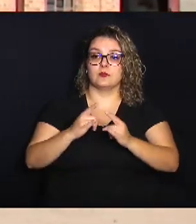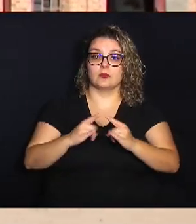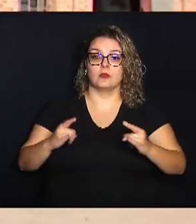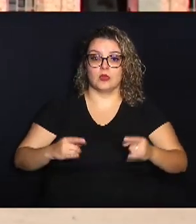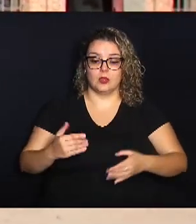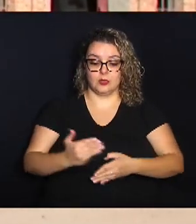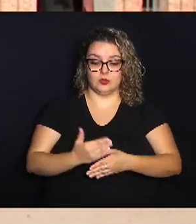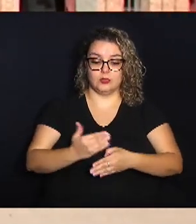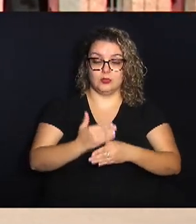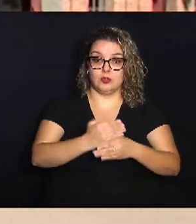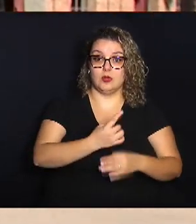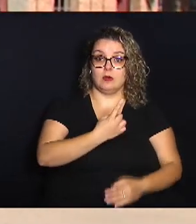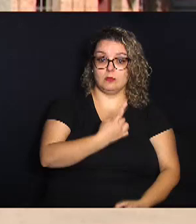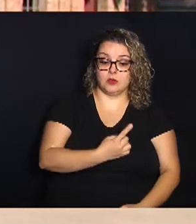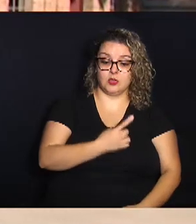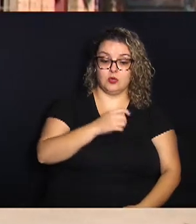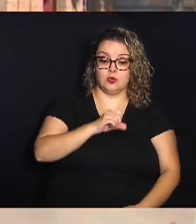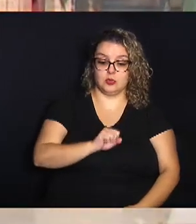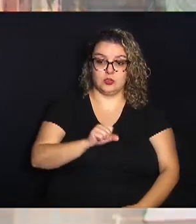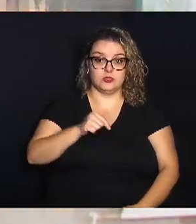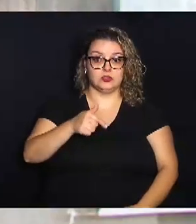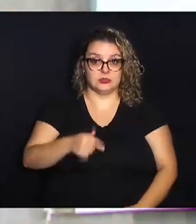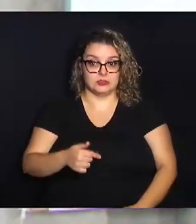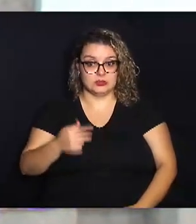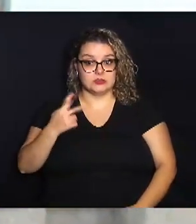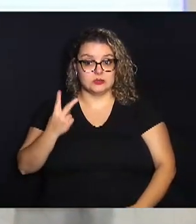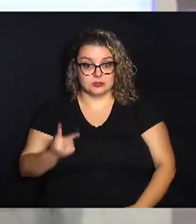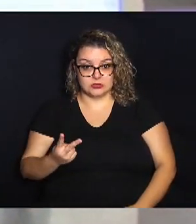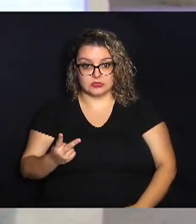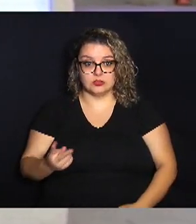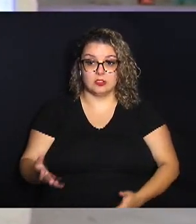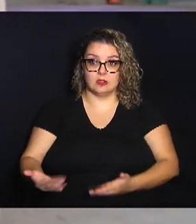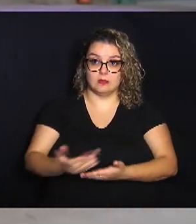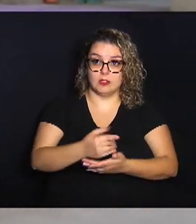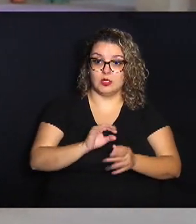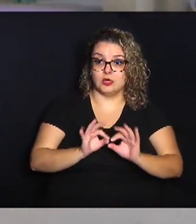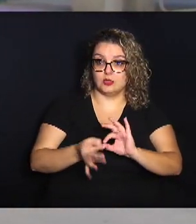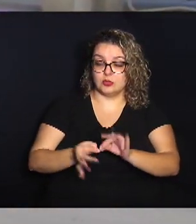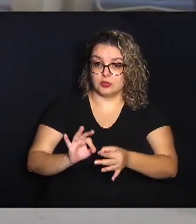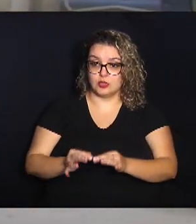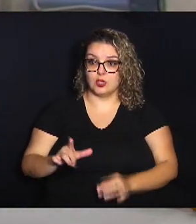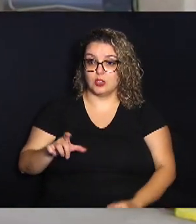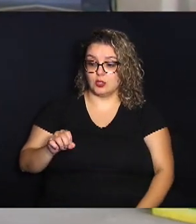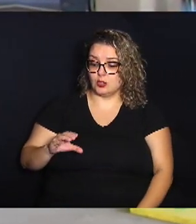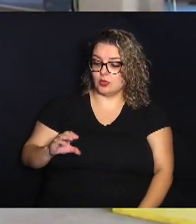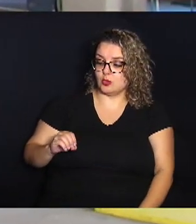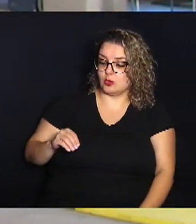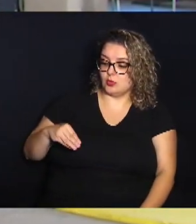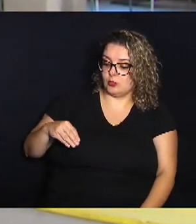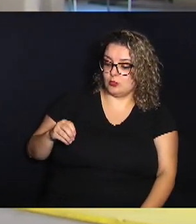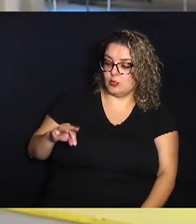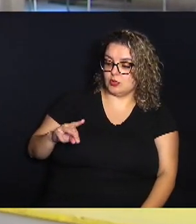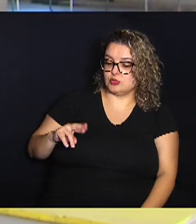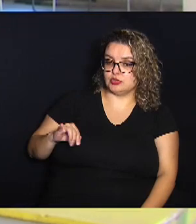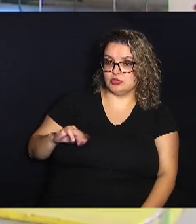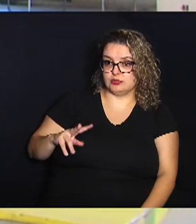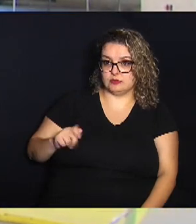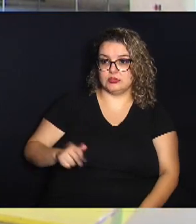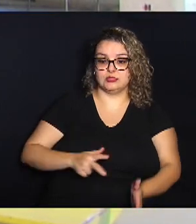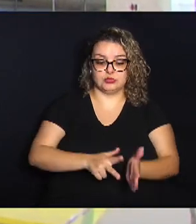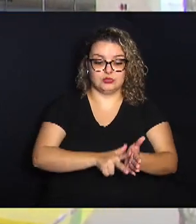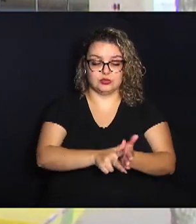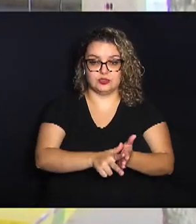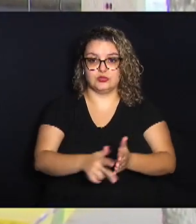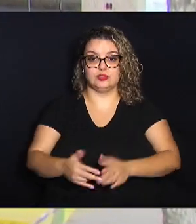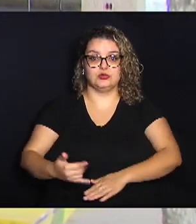em 1872 para abrigar a oficina de locomotivas da Companhia Paulista de Estradas de